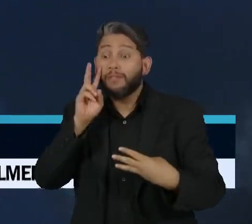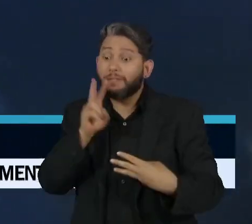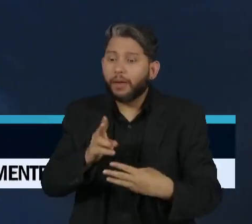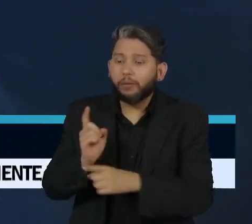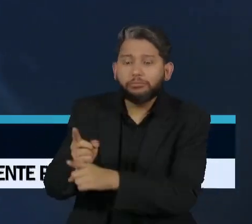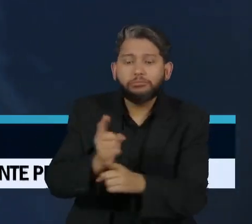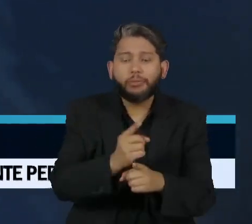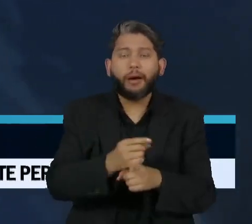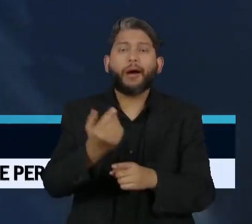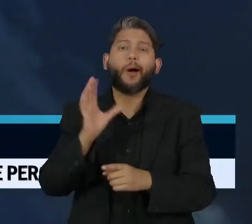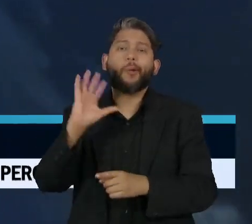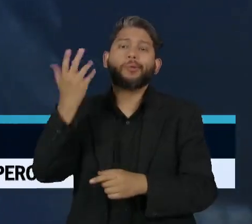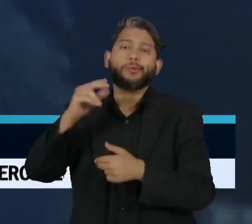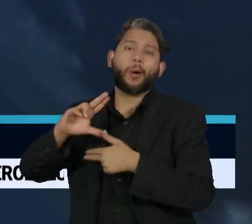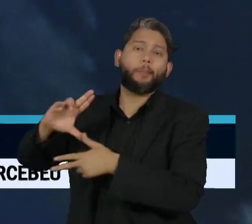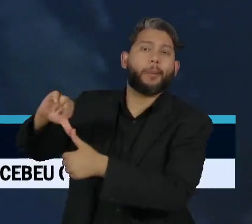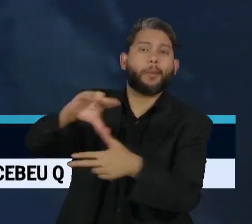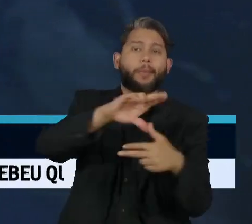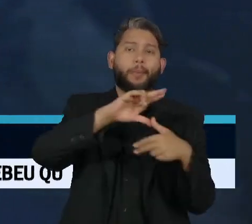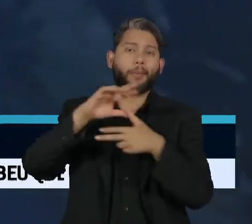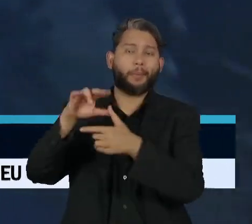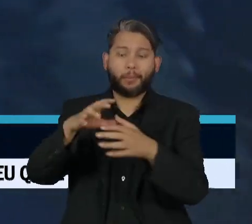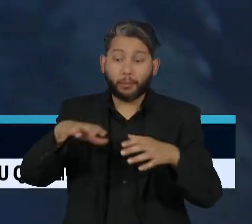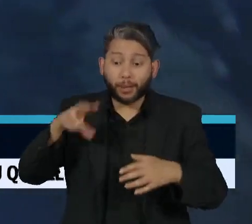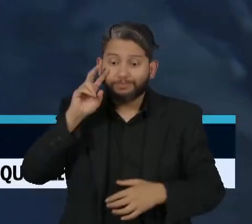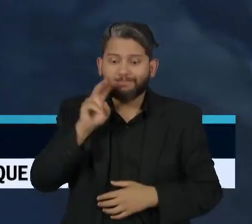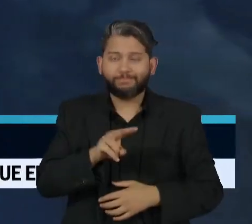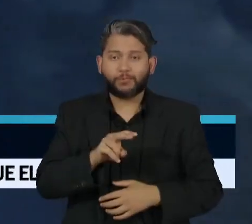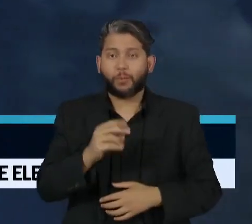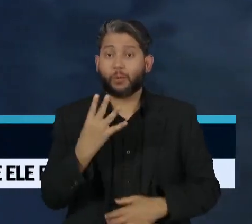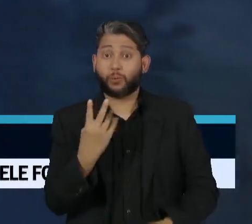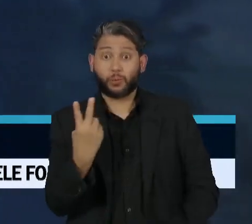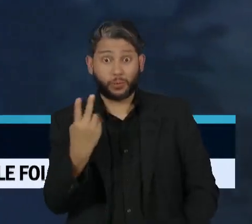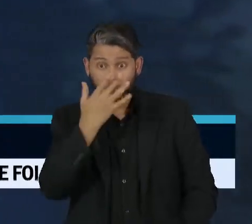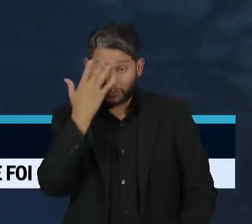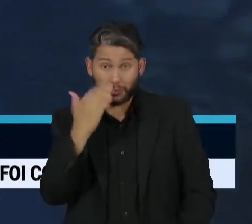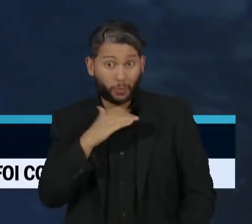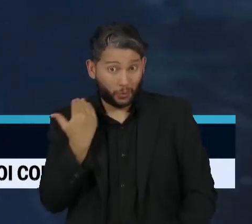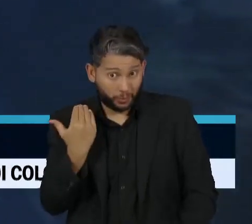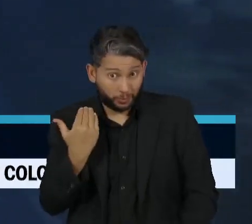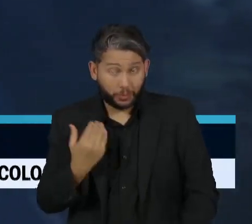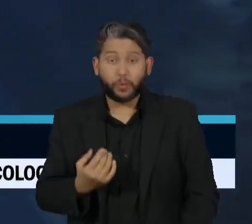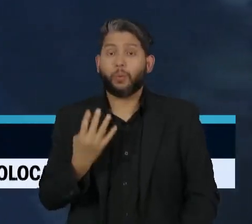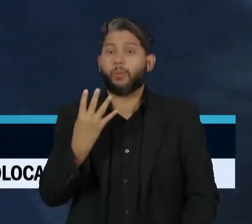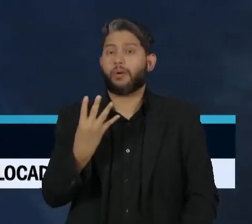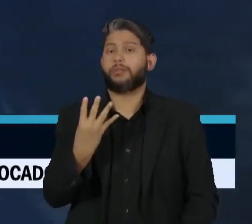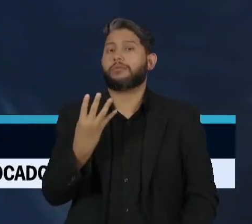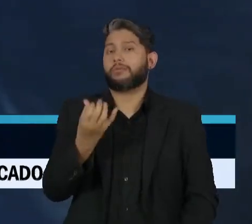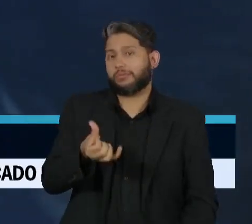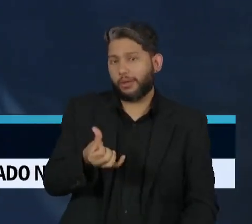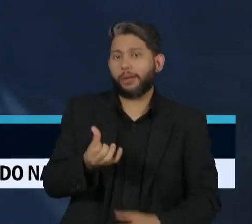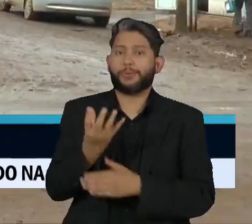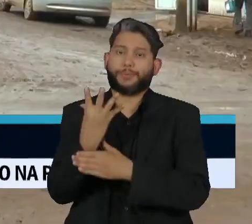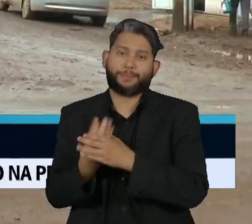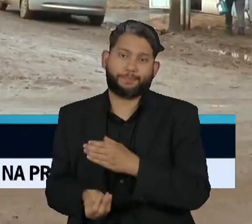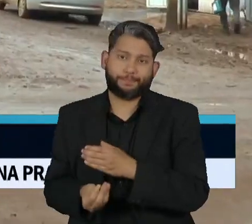pela passagem de um ciclone extratropical. 42 pessoas morreram e 46 estão